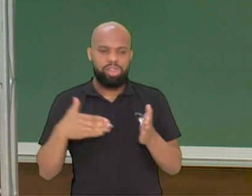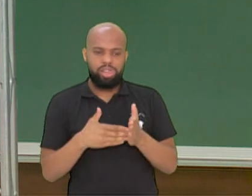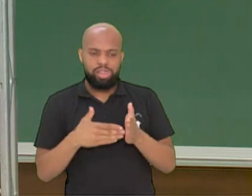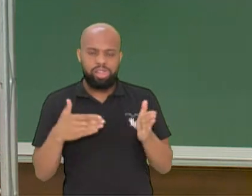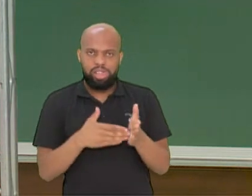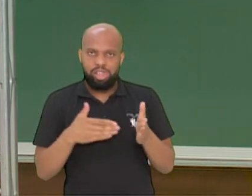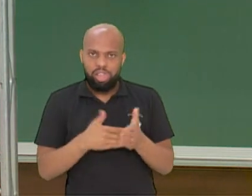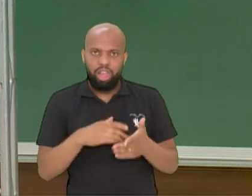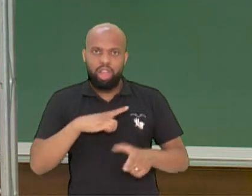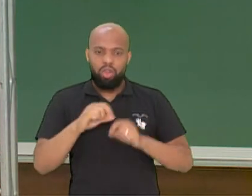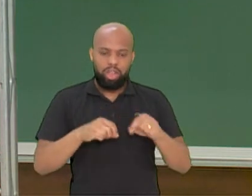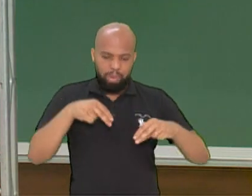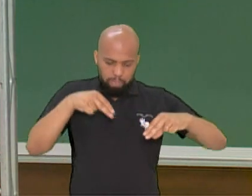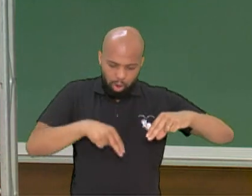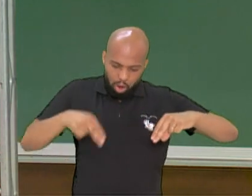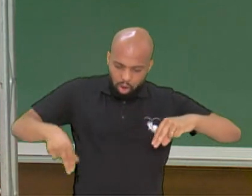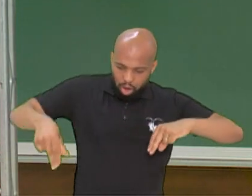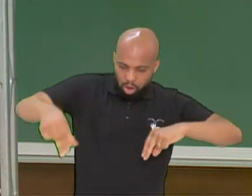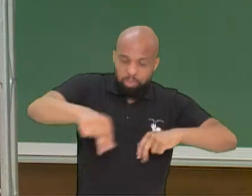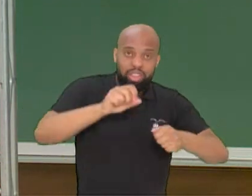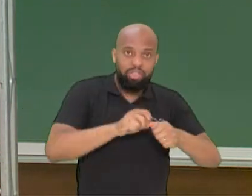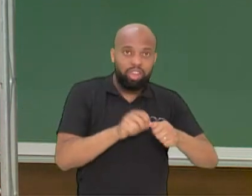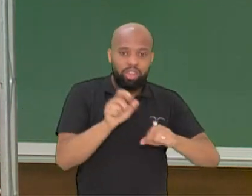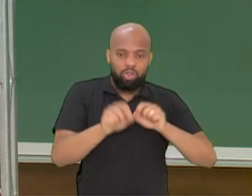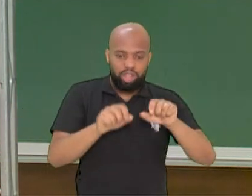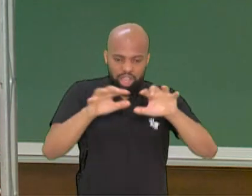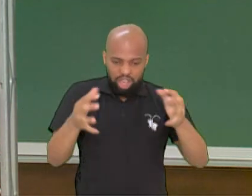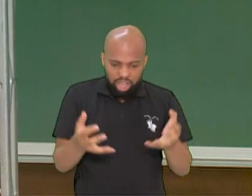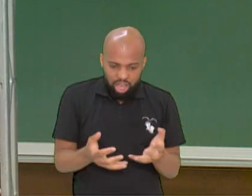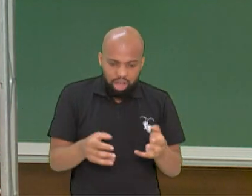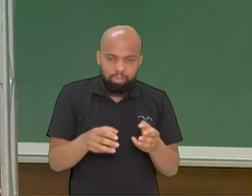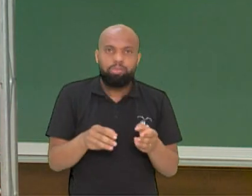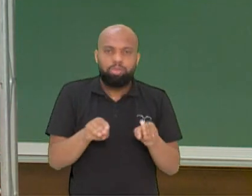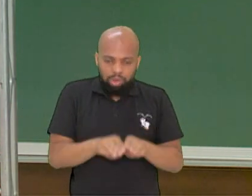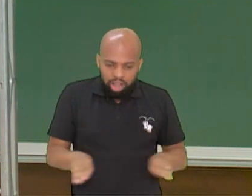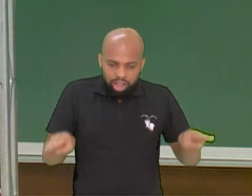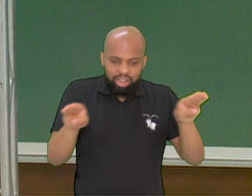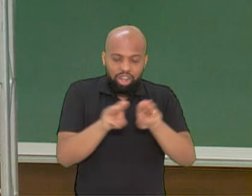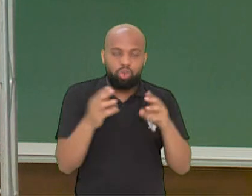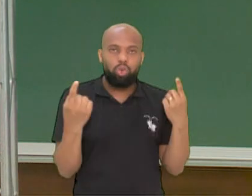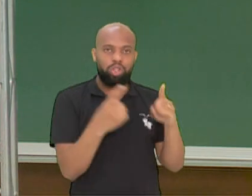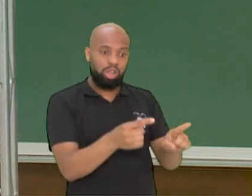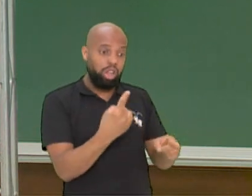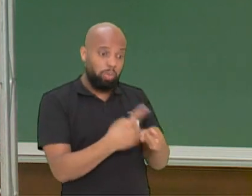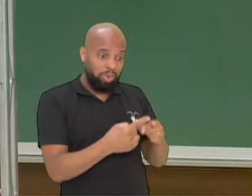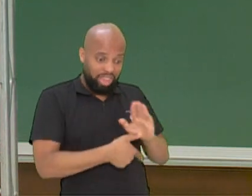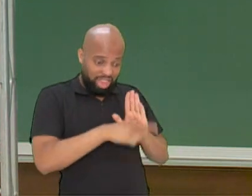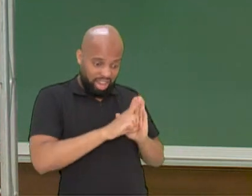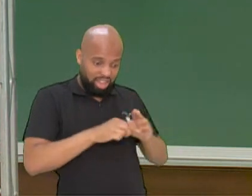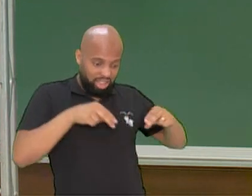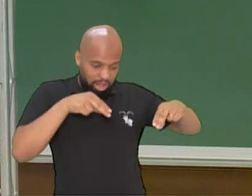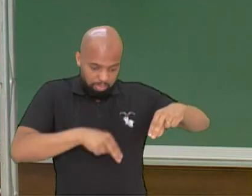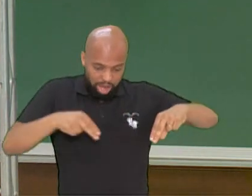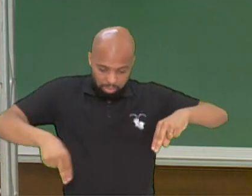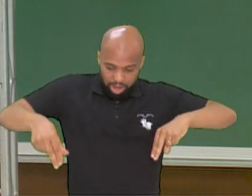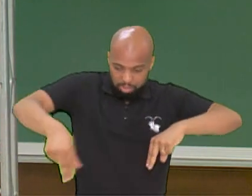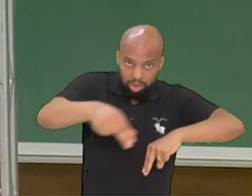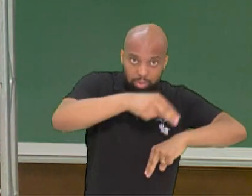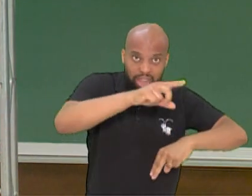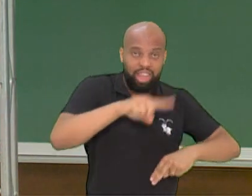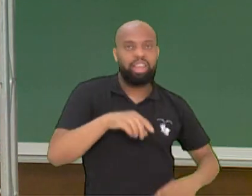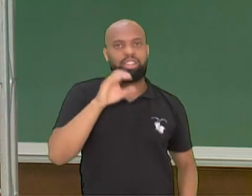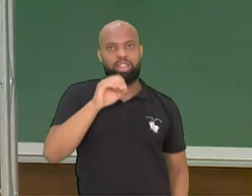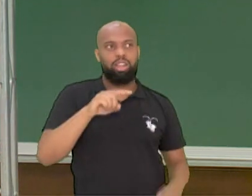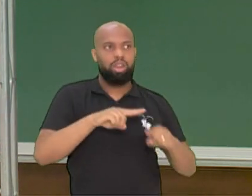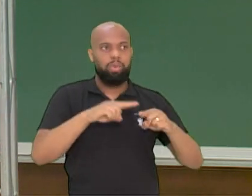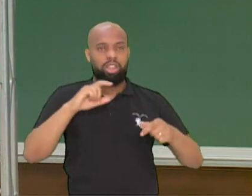oposto, tá? Para quê? Qual era o campo magnético na bobina antes? Era zero. Quando eu vario o fluxo na bobina, eu